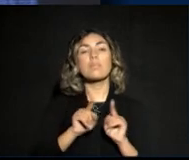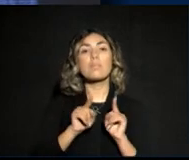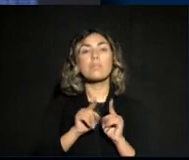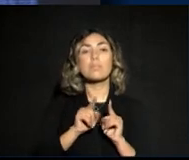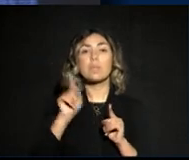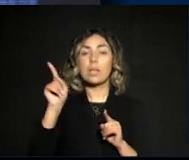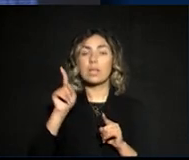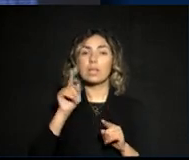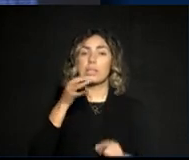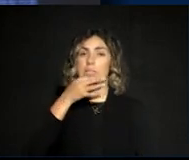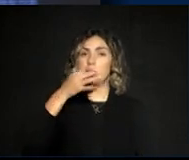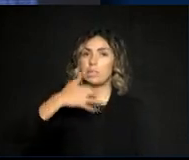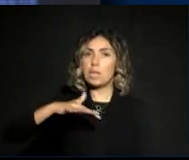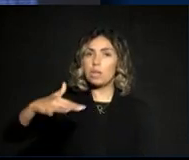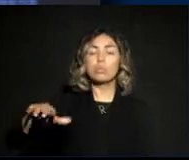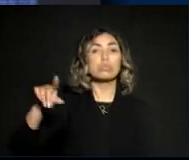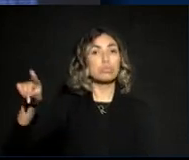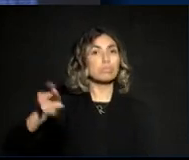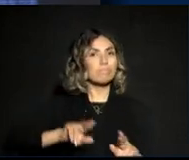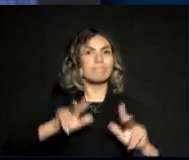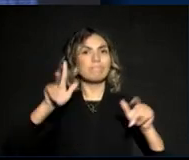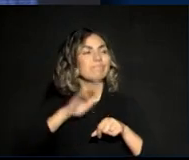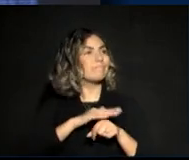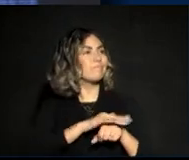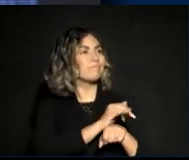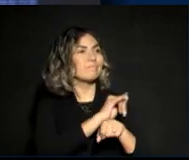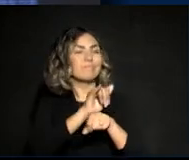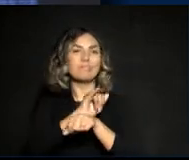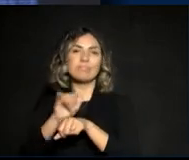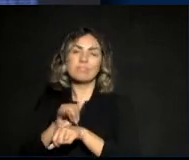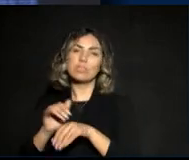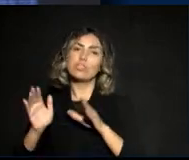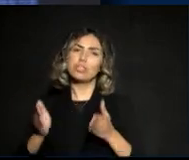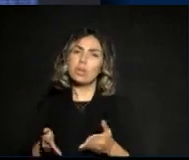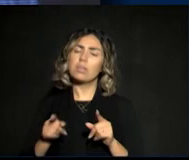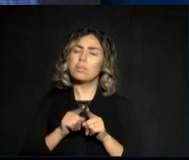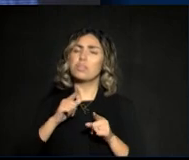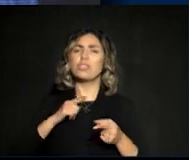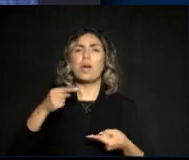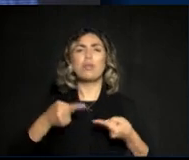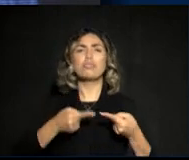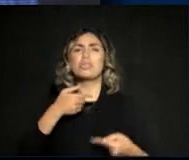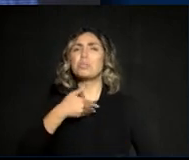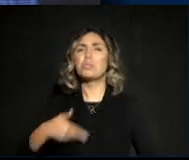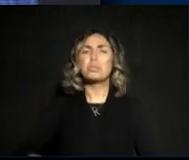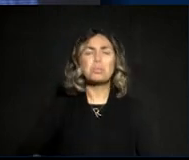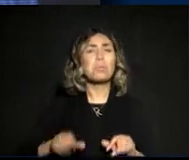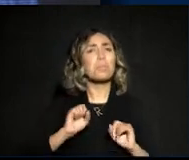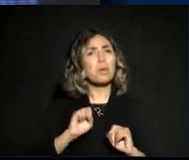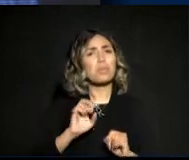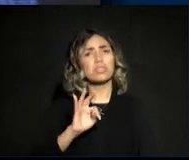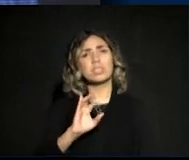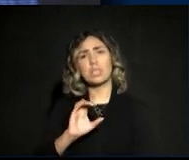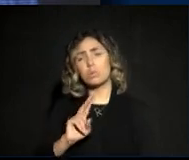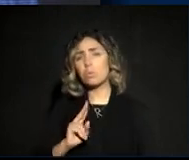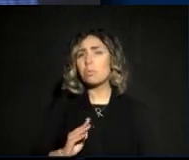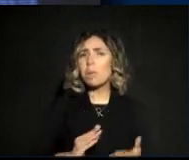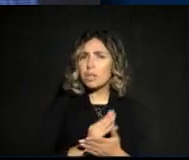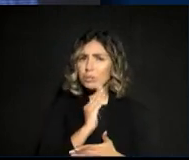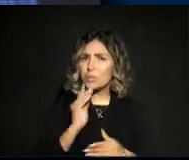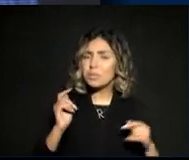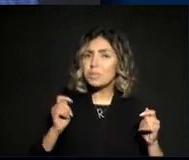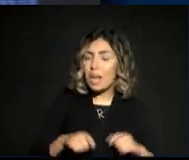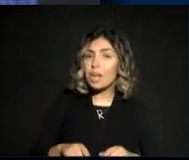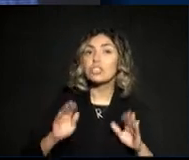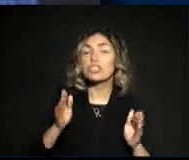a desestatização e Santos e interessante já passamos pelas fases de audiência pública consulta pública Já tá pronto para ir para o TCU fizemos a primeira